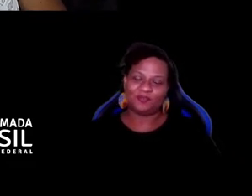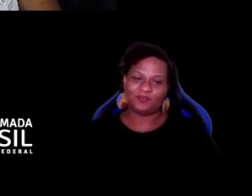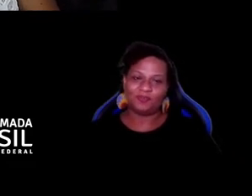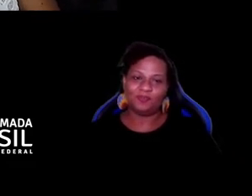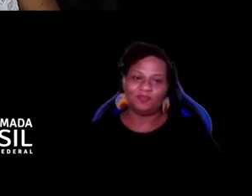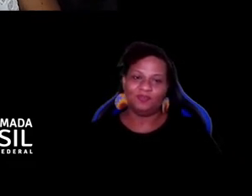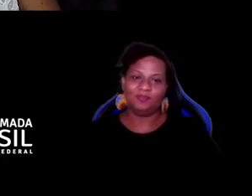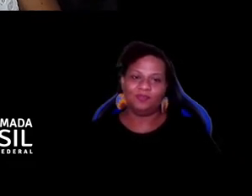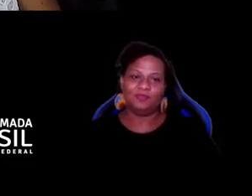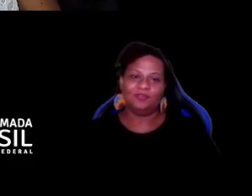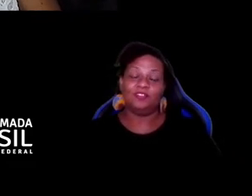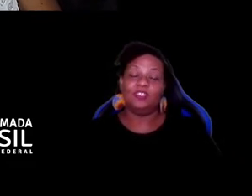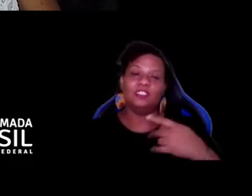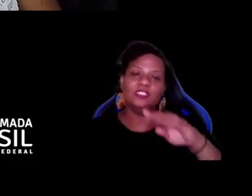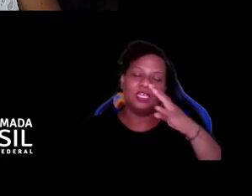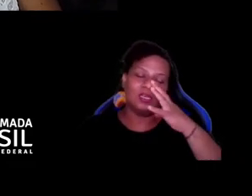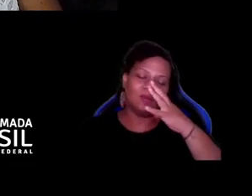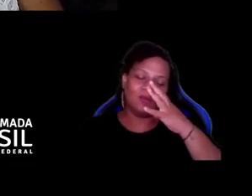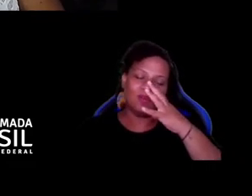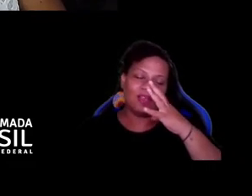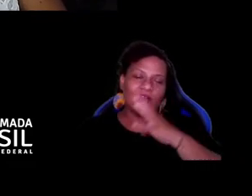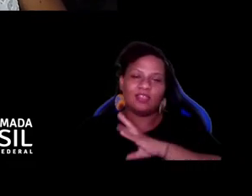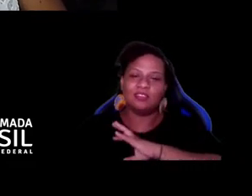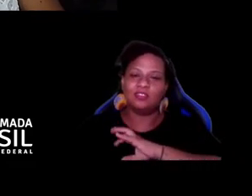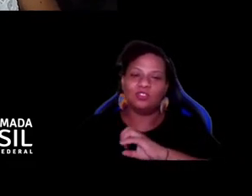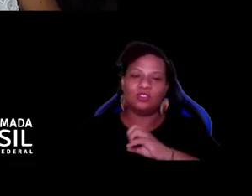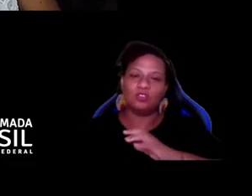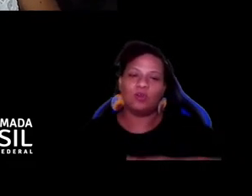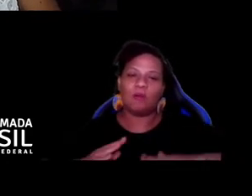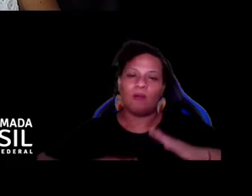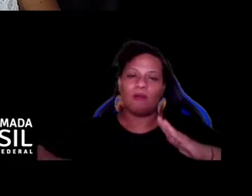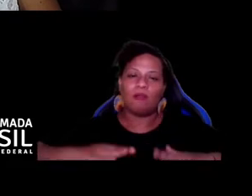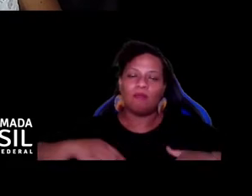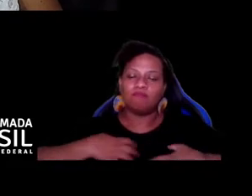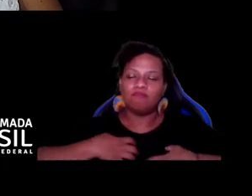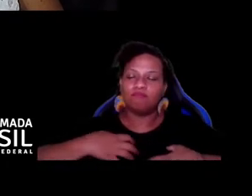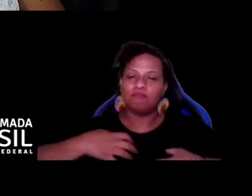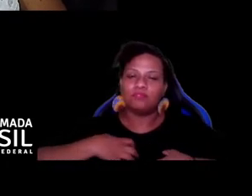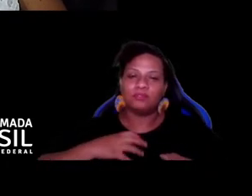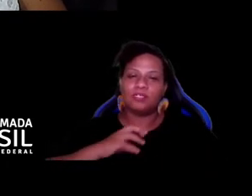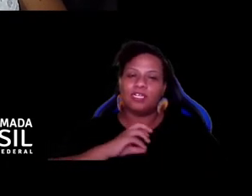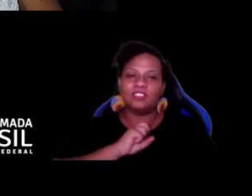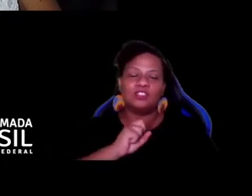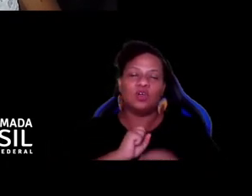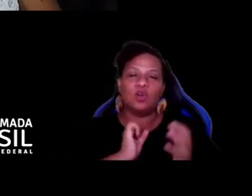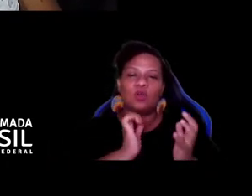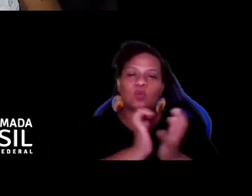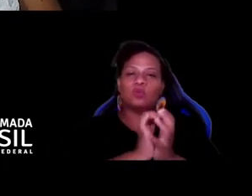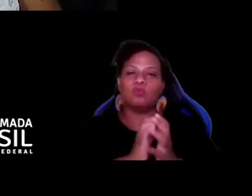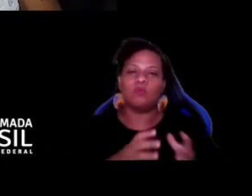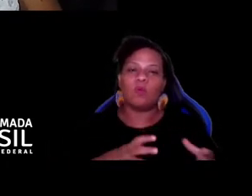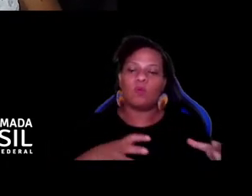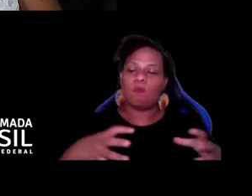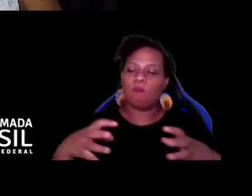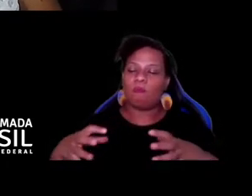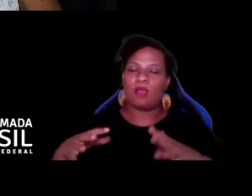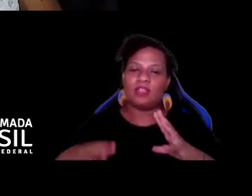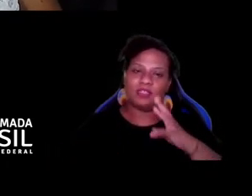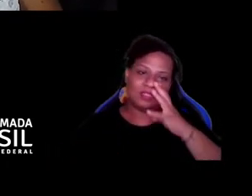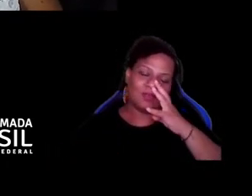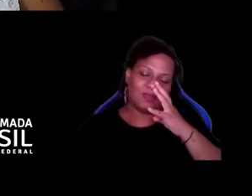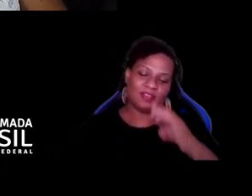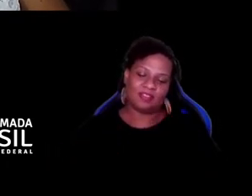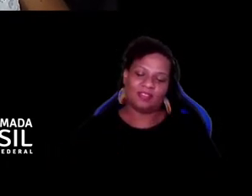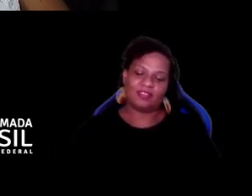percussão assim que a senhora admira, assim, uma percussão que a senhora admira de uma banda, de um. Olha,